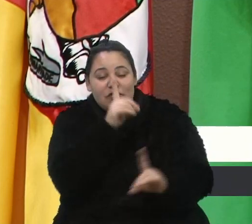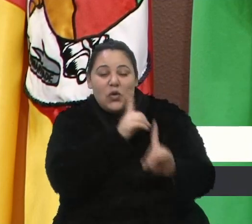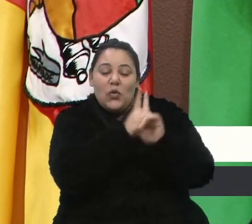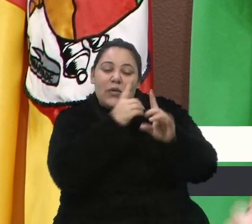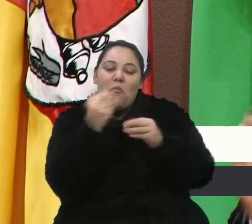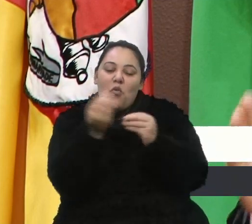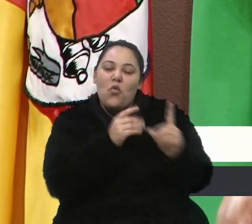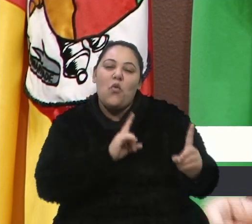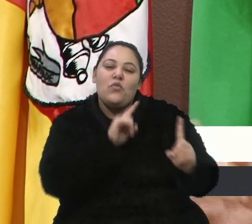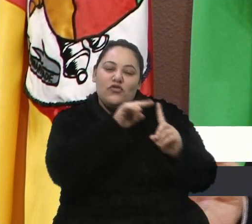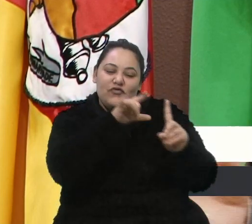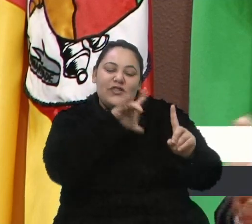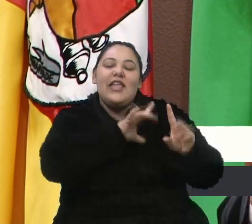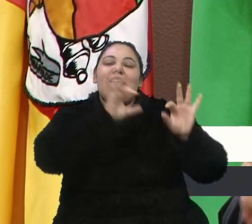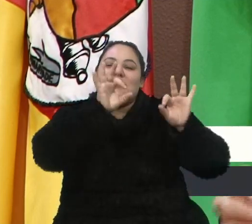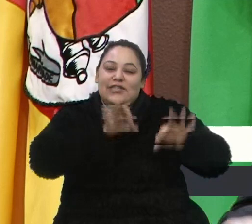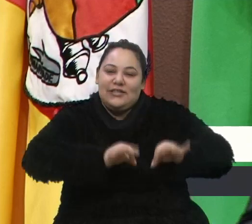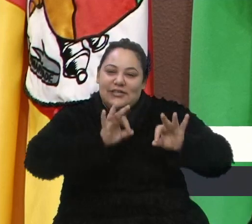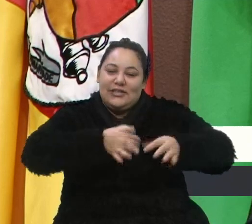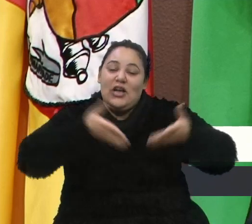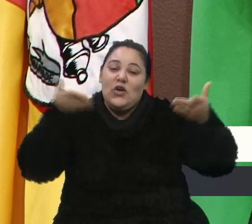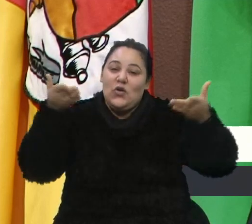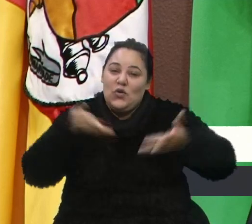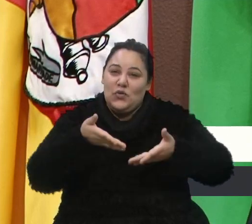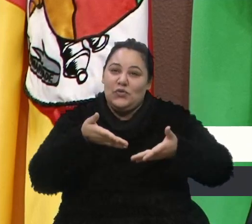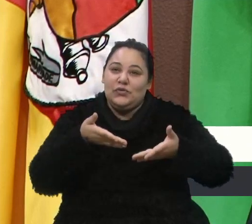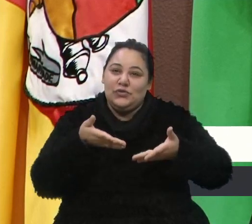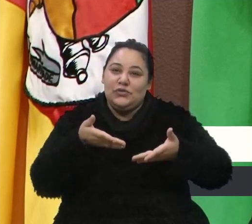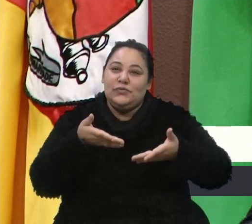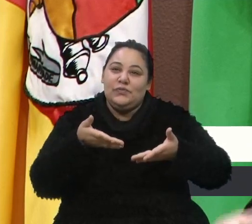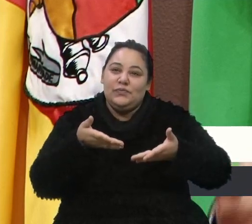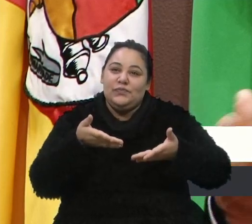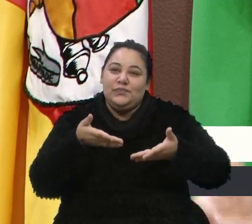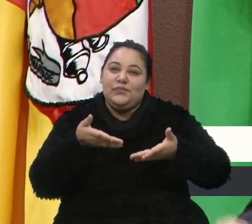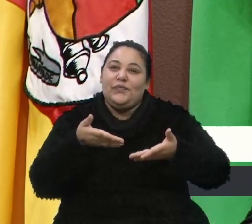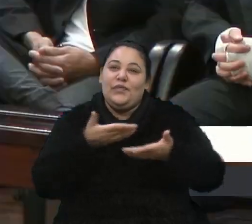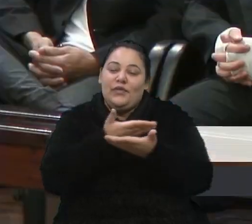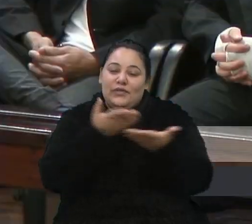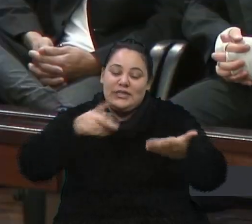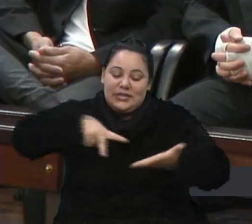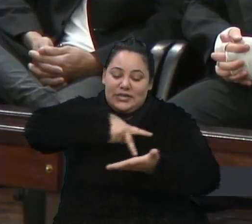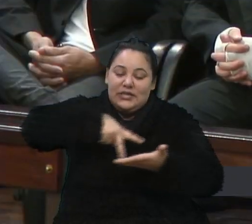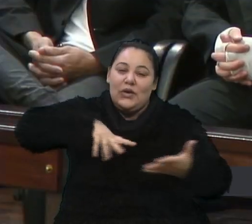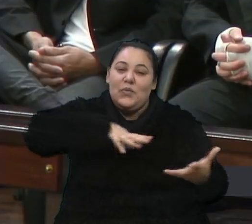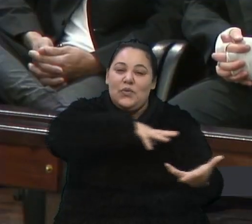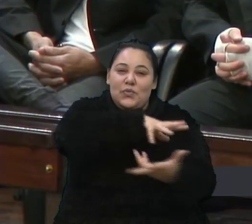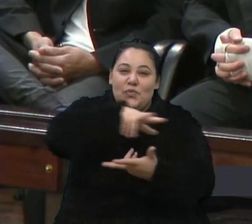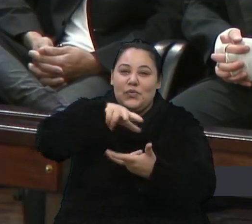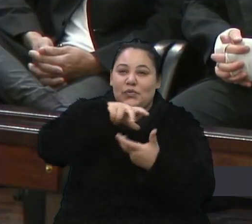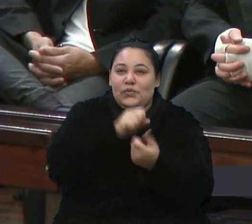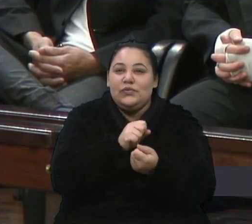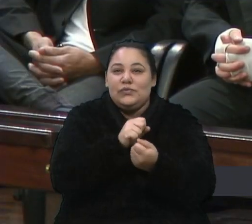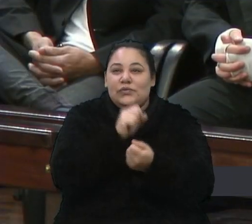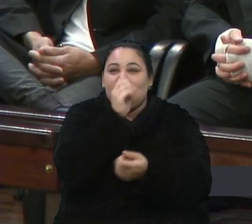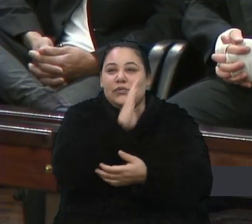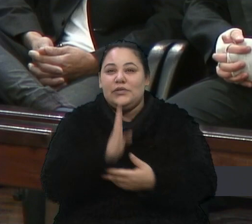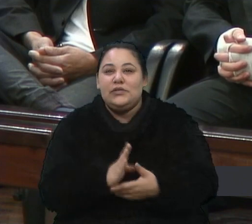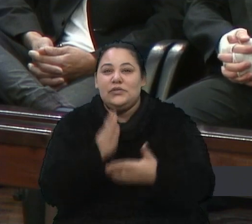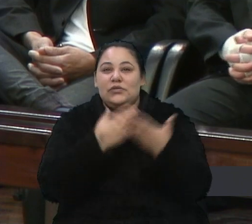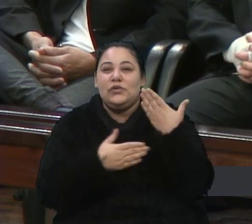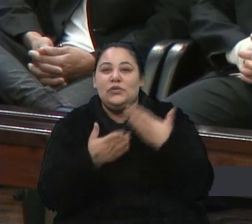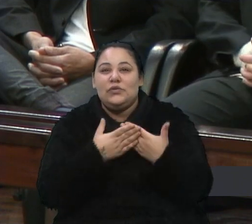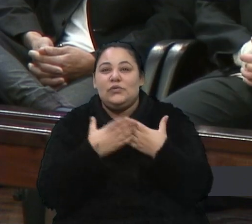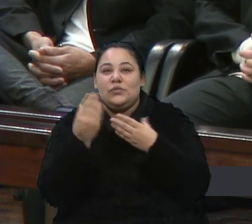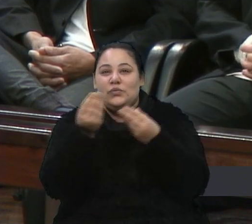objetivos. Tenho certeza que hoje será vocês lançado para o mundo e para o Brasil todo. Obrigado,